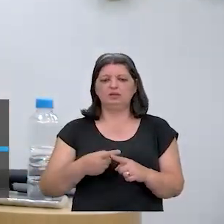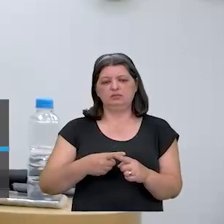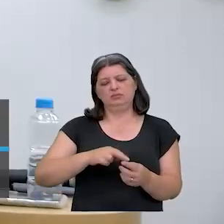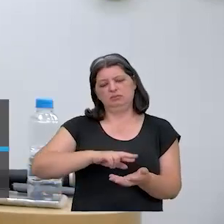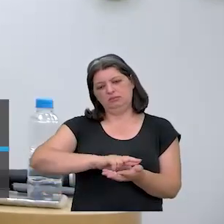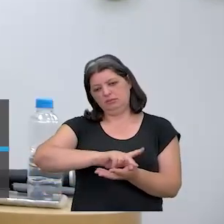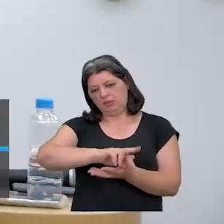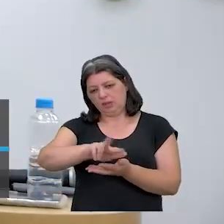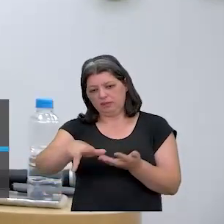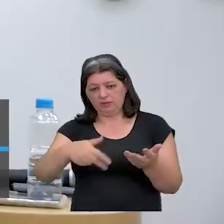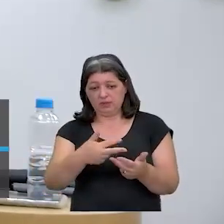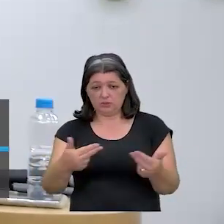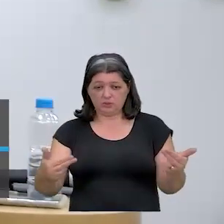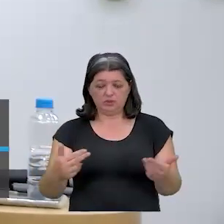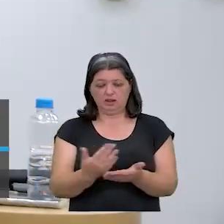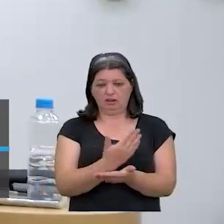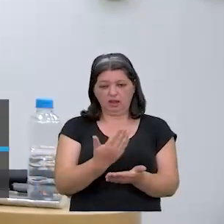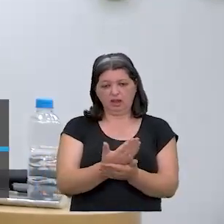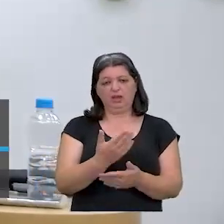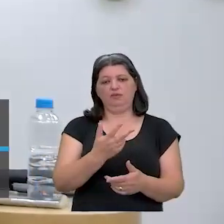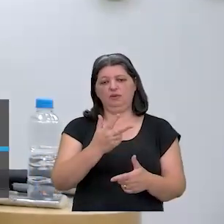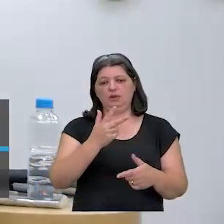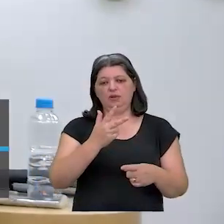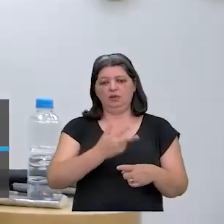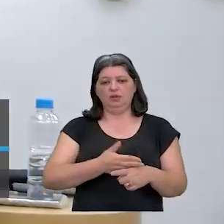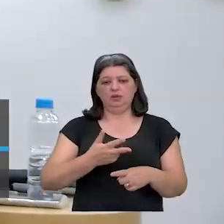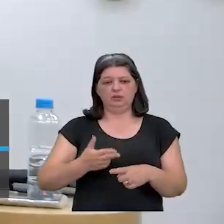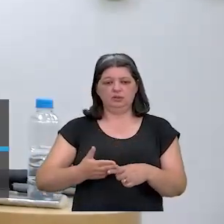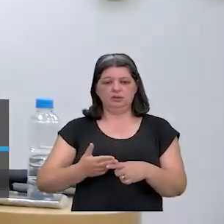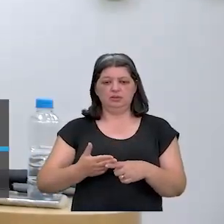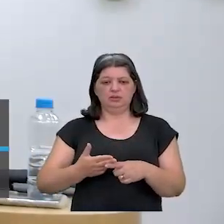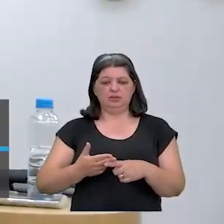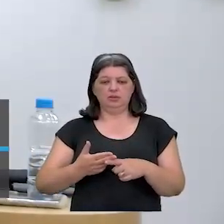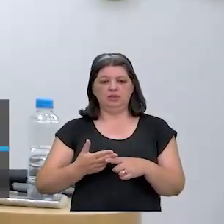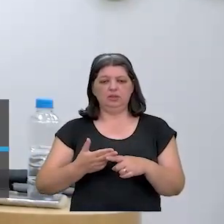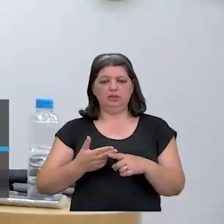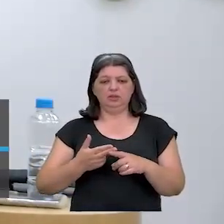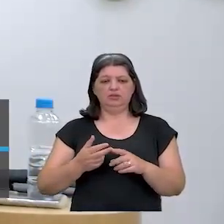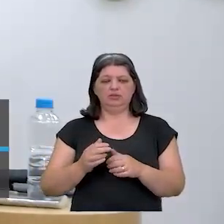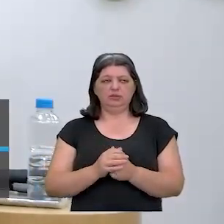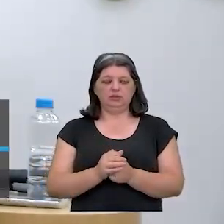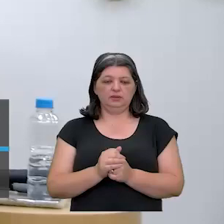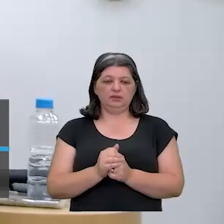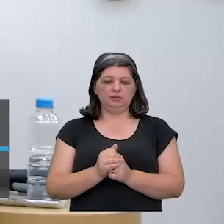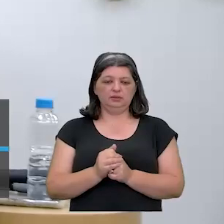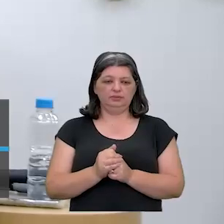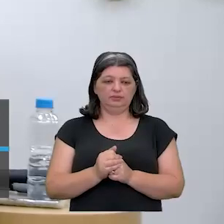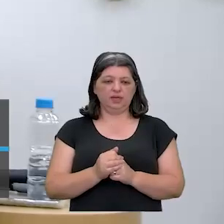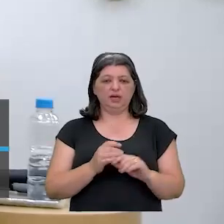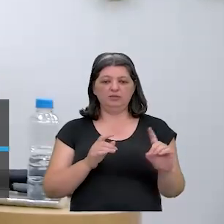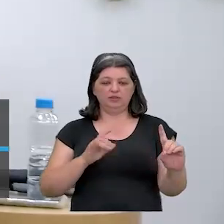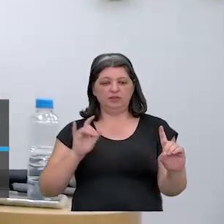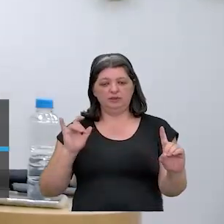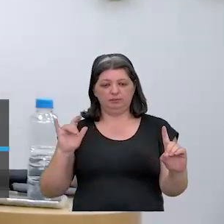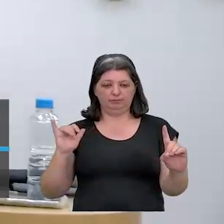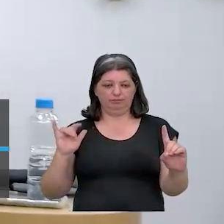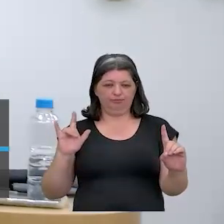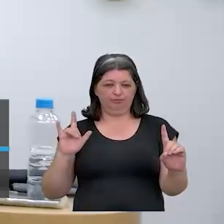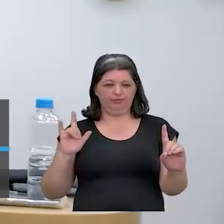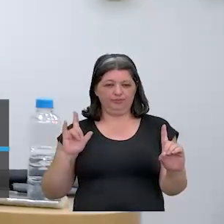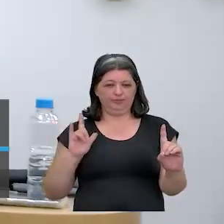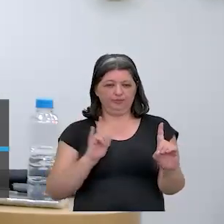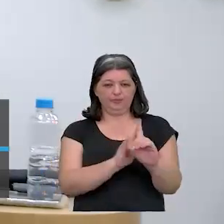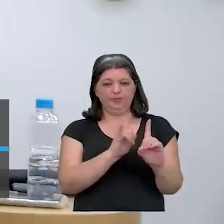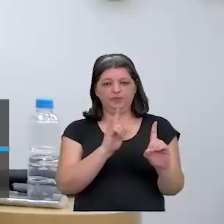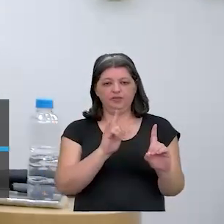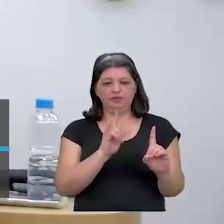fã de livro, fã de outros produtos culturais que publicavam informações e pontos de vista sobre o que eles gostavam. É interessante